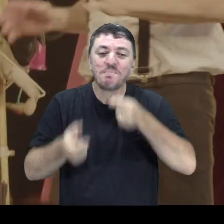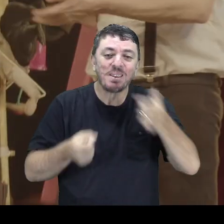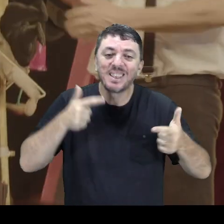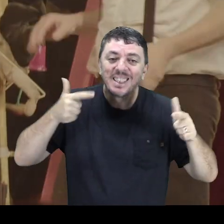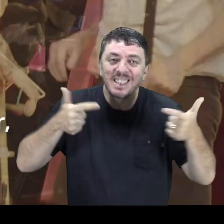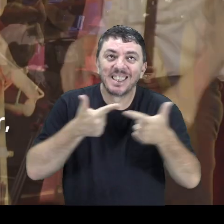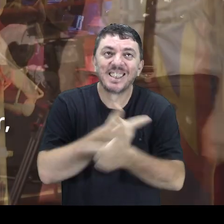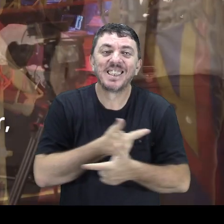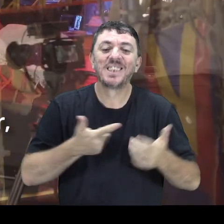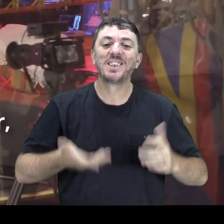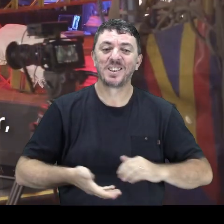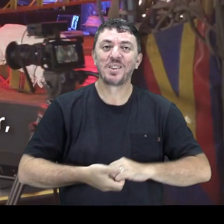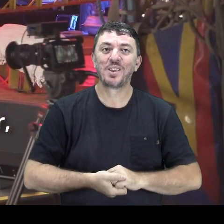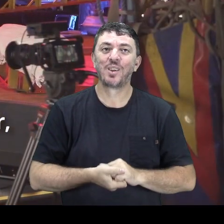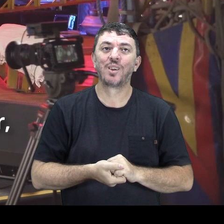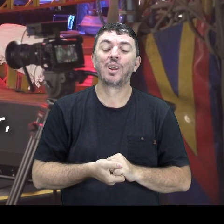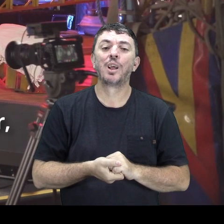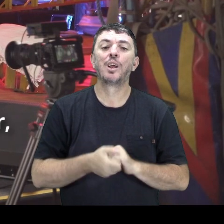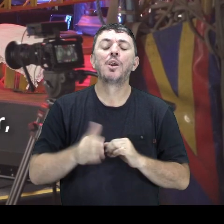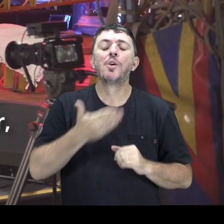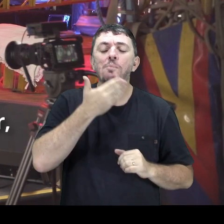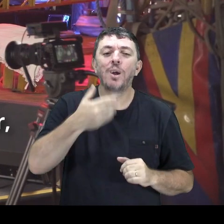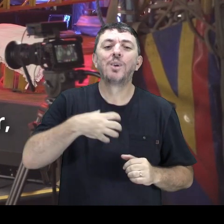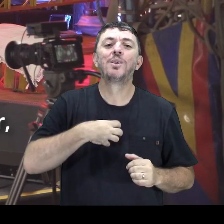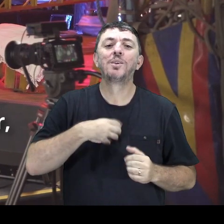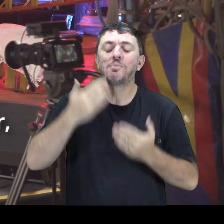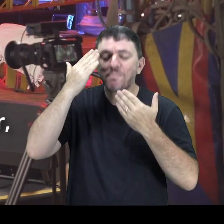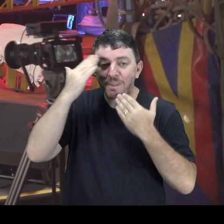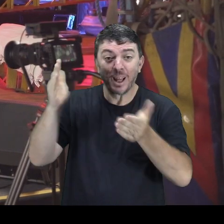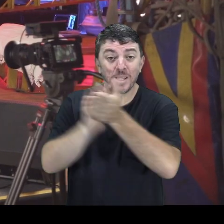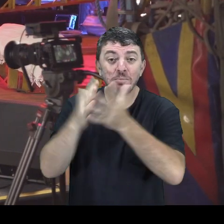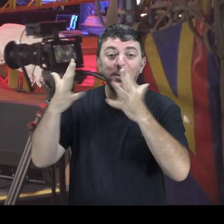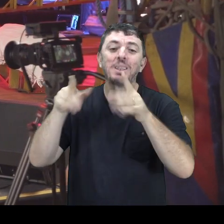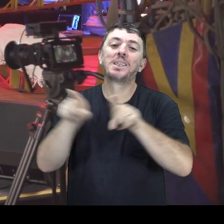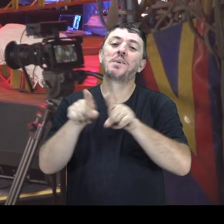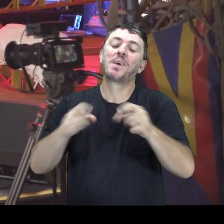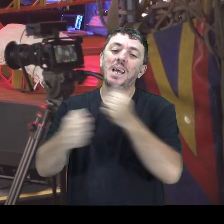lugar. Ora. Acho que o melhor jeito de agradecer, além de aplaudir, é dar um abraço no Zé, né?